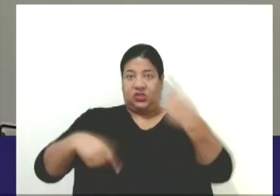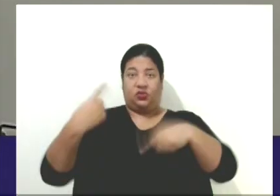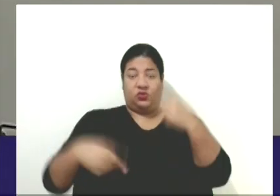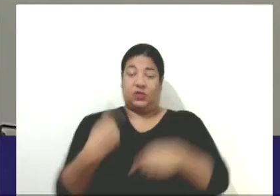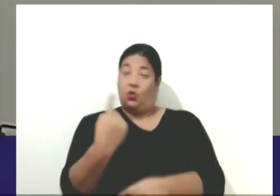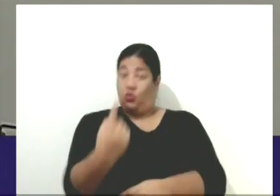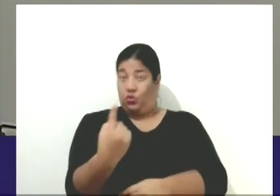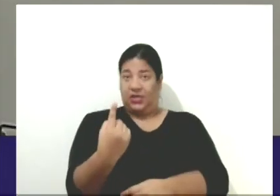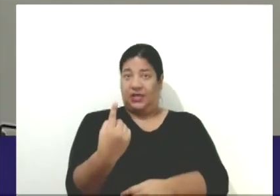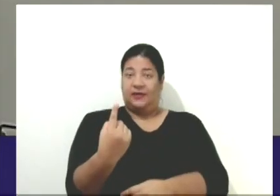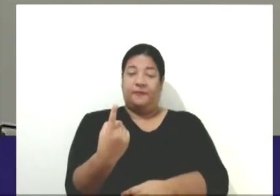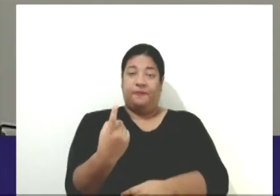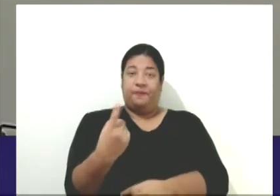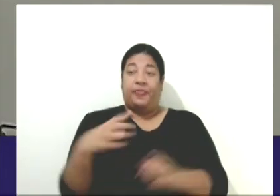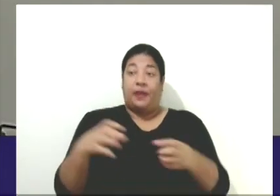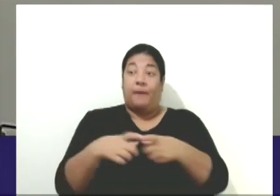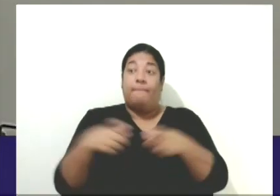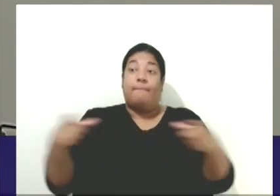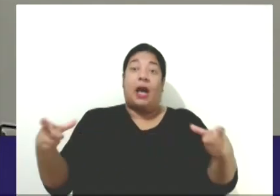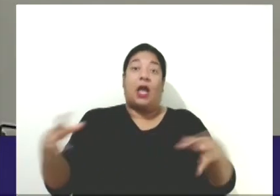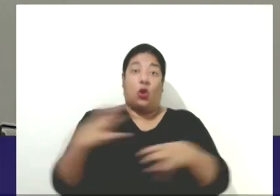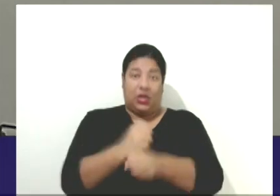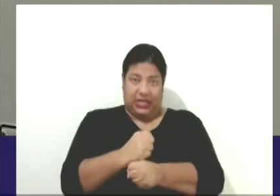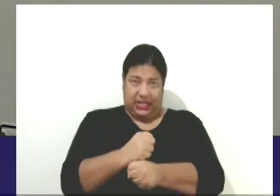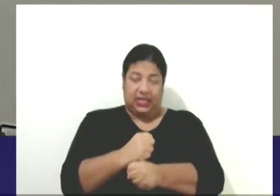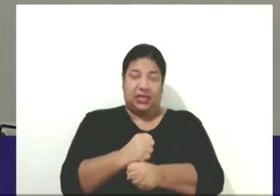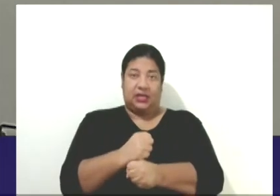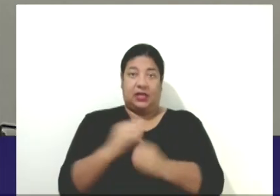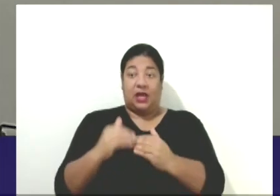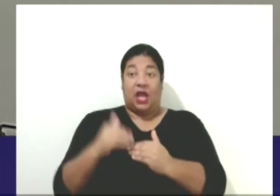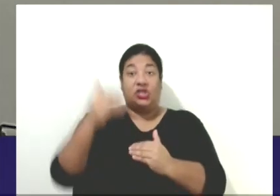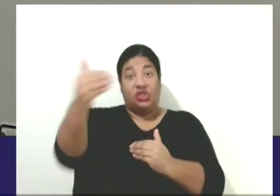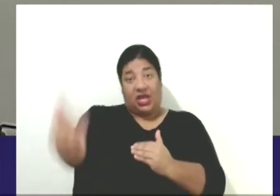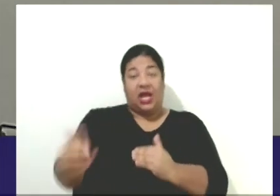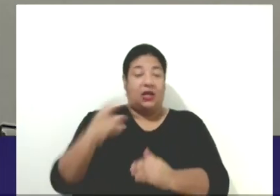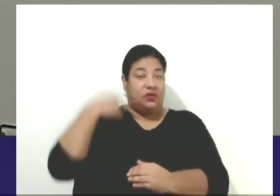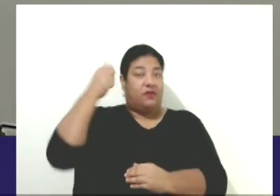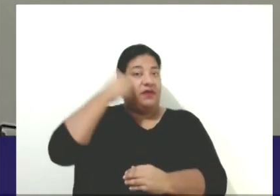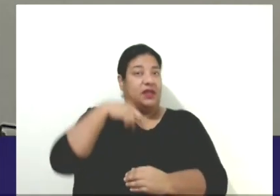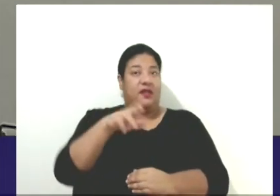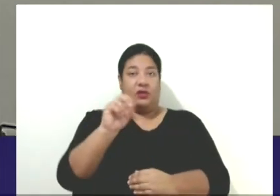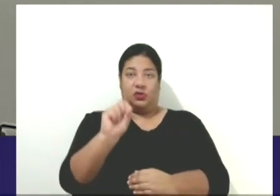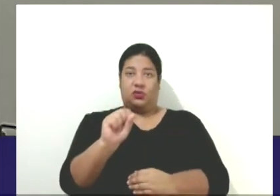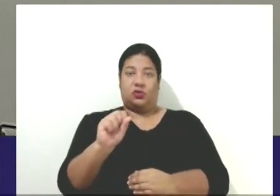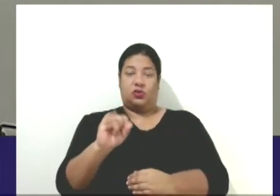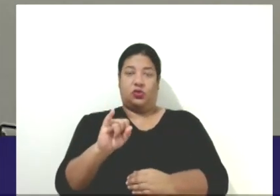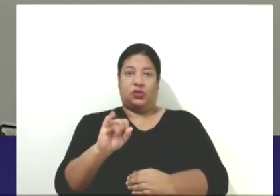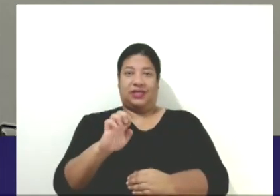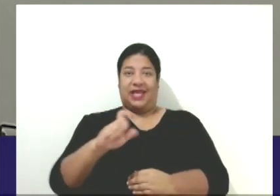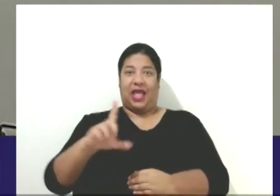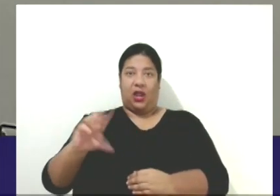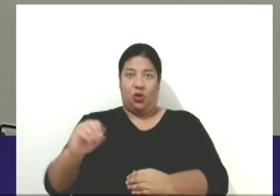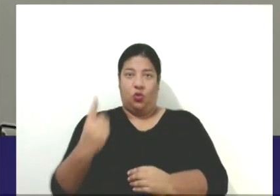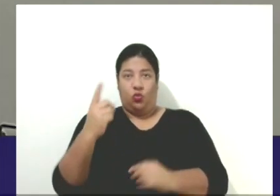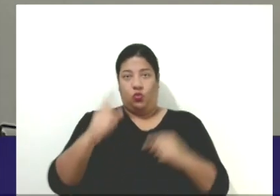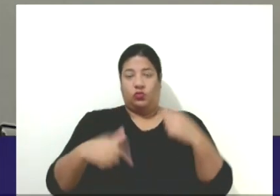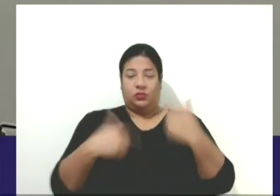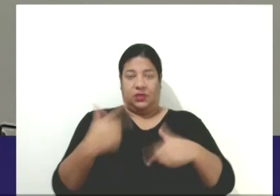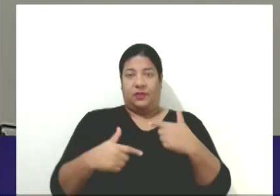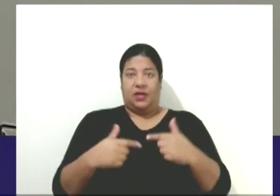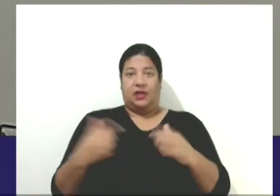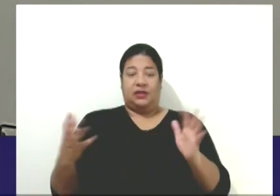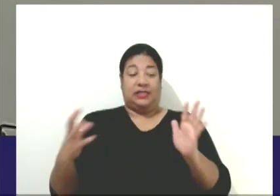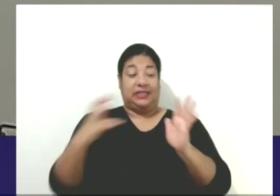grande expediente, a ordem do dia se iniciou com uma discussão a respeito de um projeto de lei da Prefeitura que revisa todo o plano de gestão